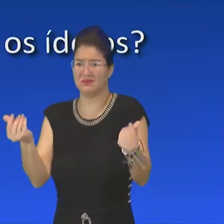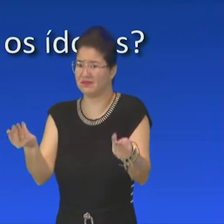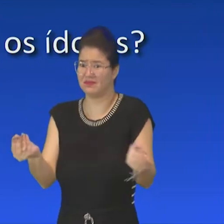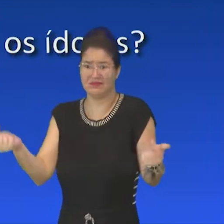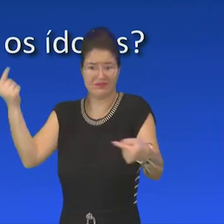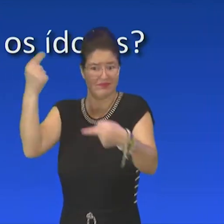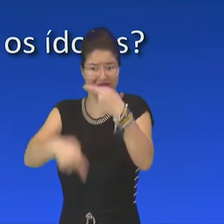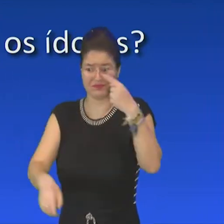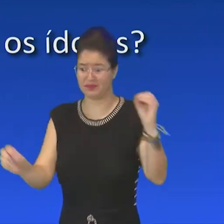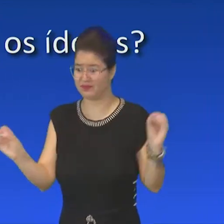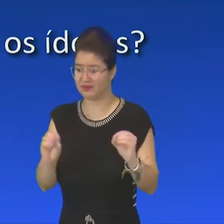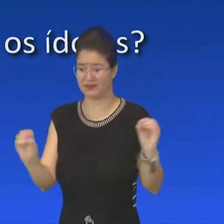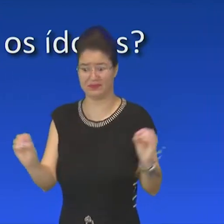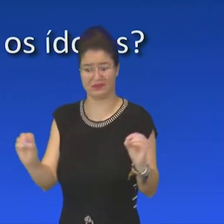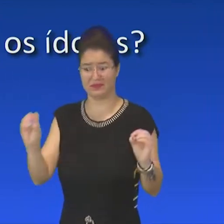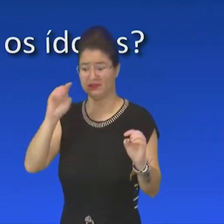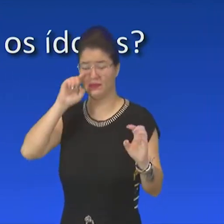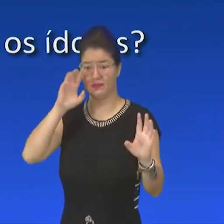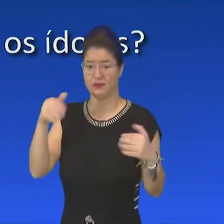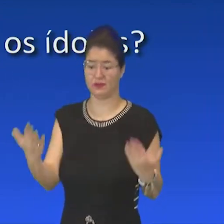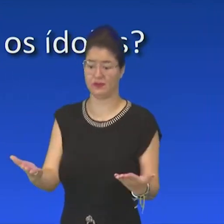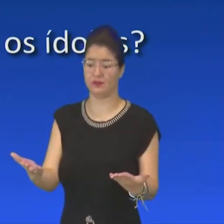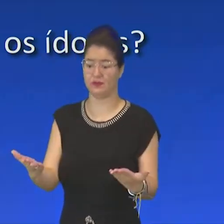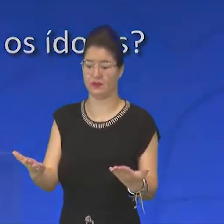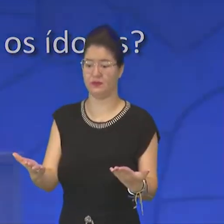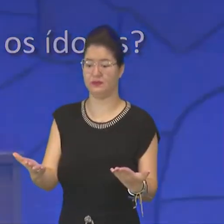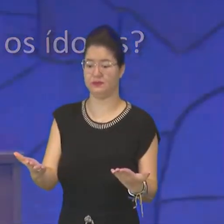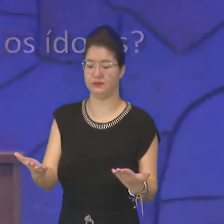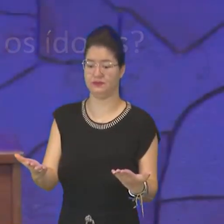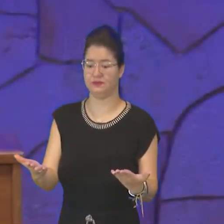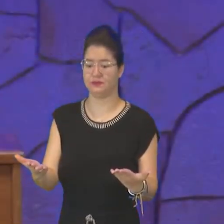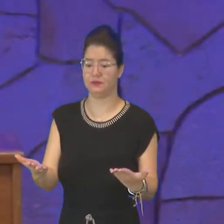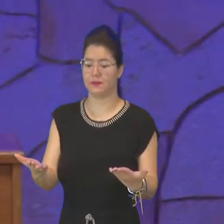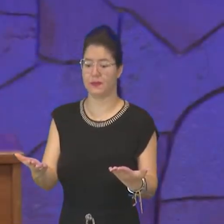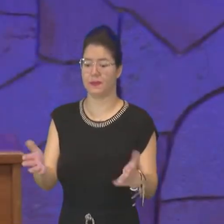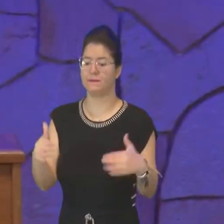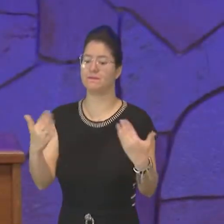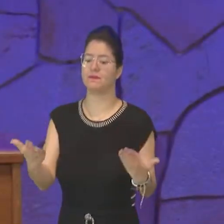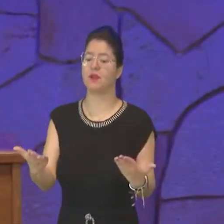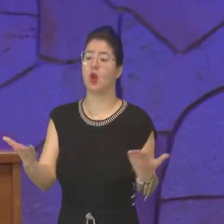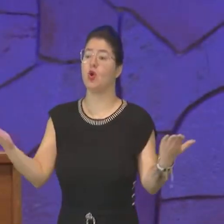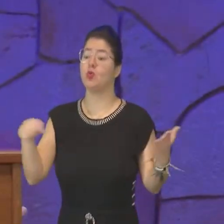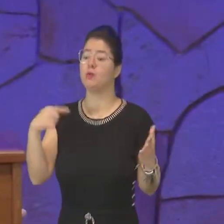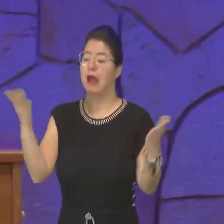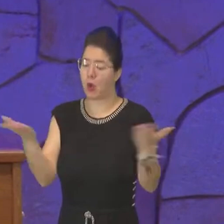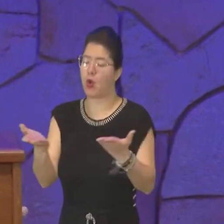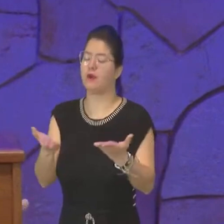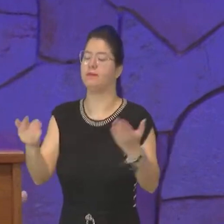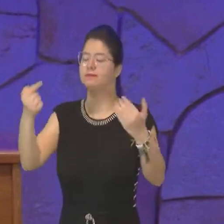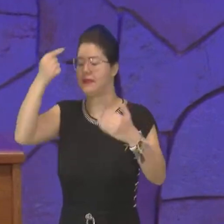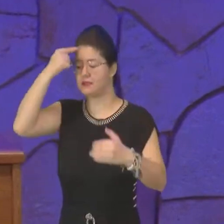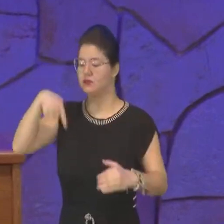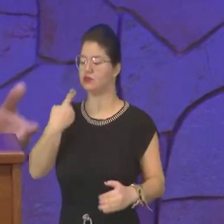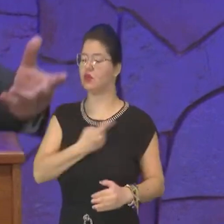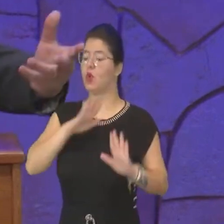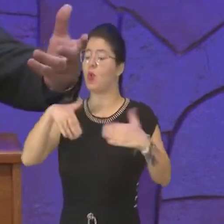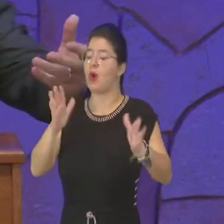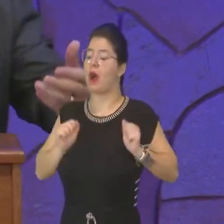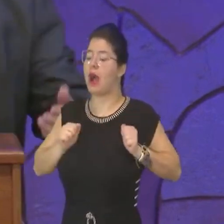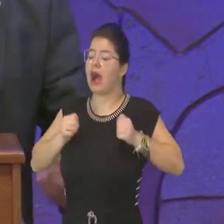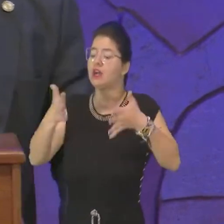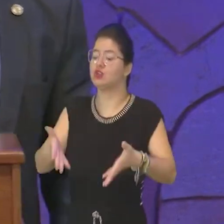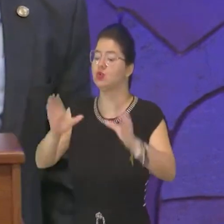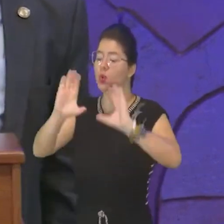para nós, ou nós vamos pegar o que temos e vamos levar? Qual é a nossa atitude? Quem vence